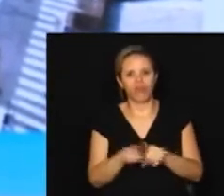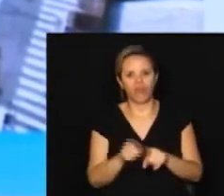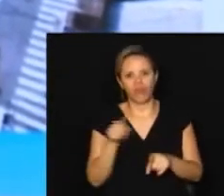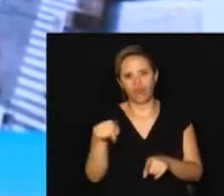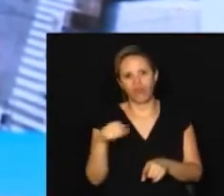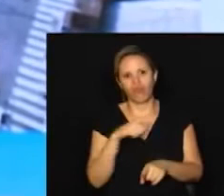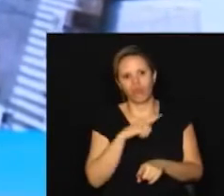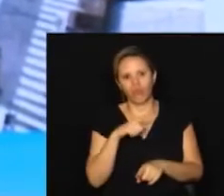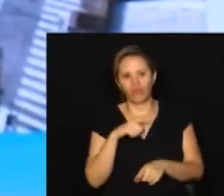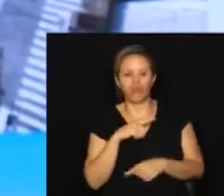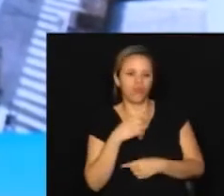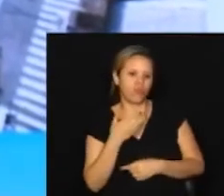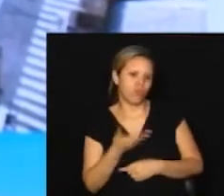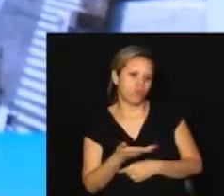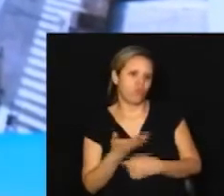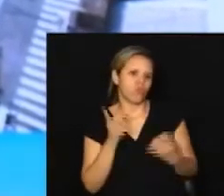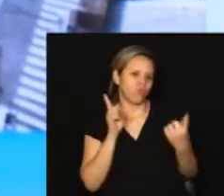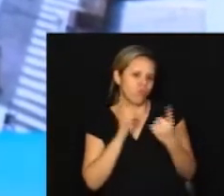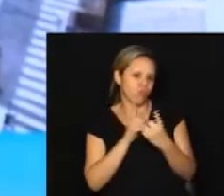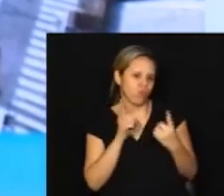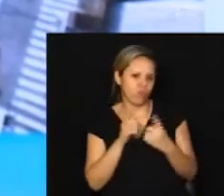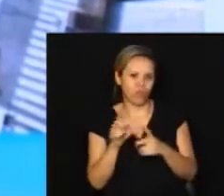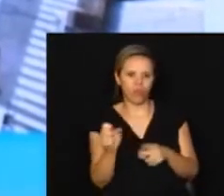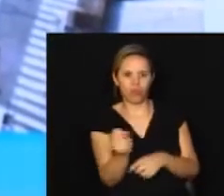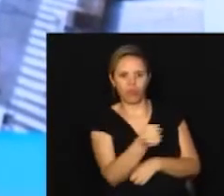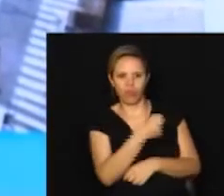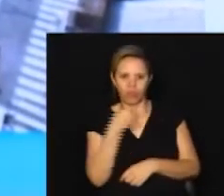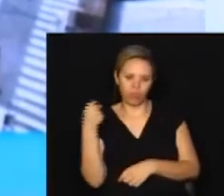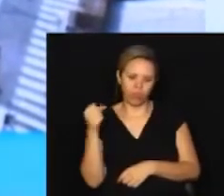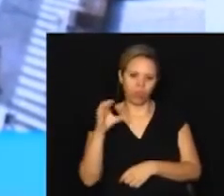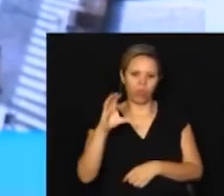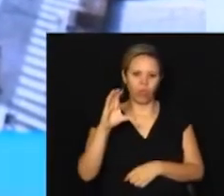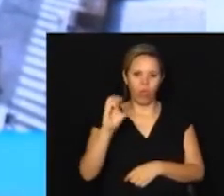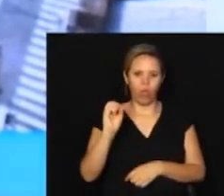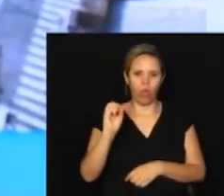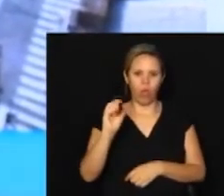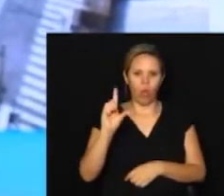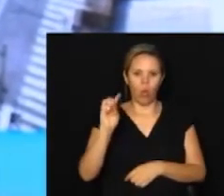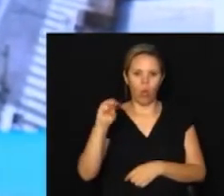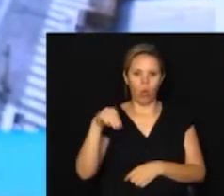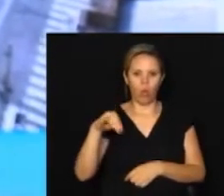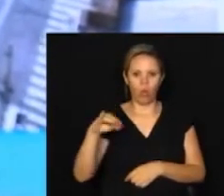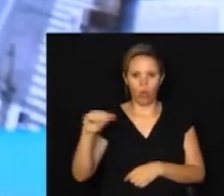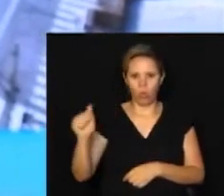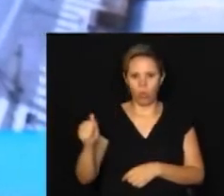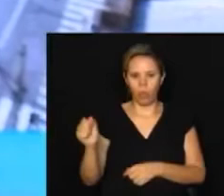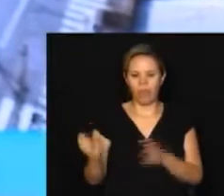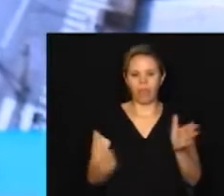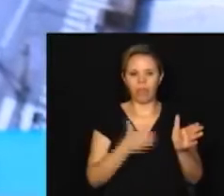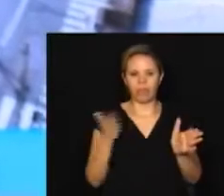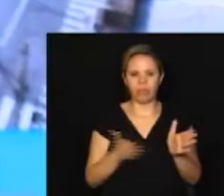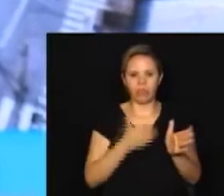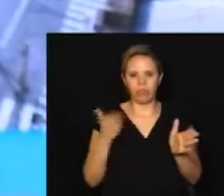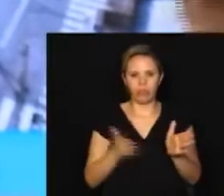ali funcionou a cervejaria Colúmbia, que fabricava cervejas